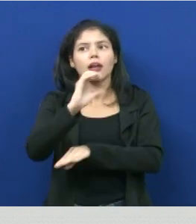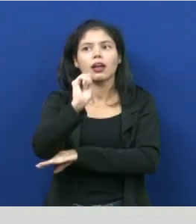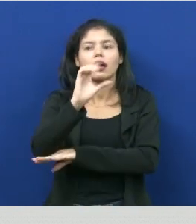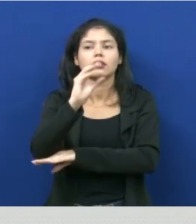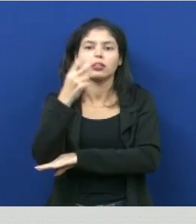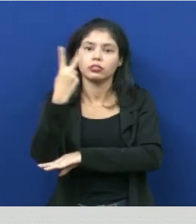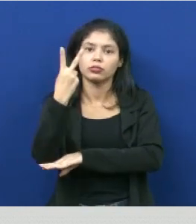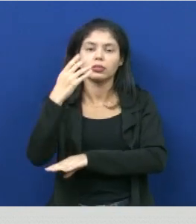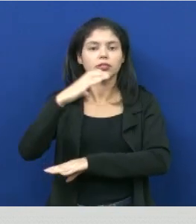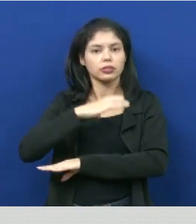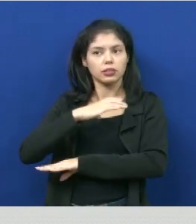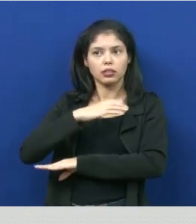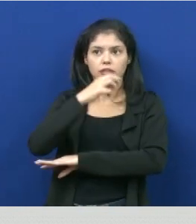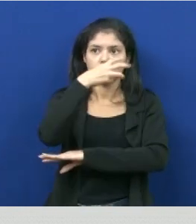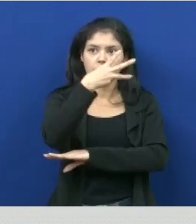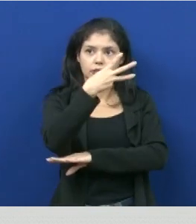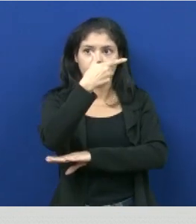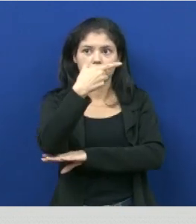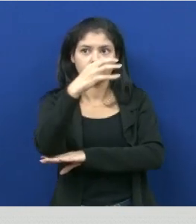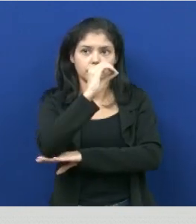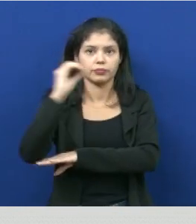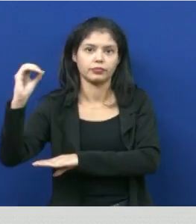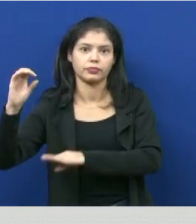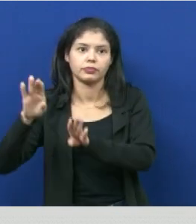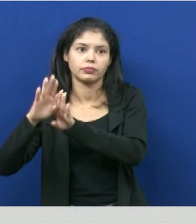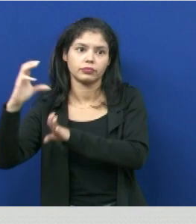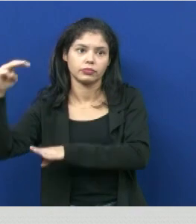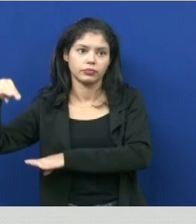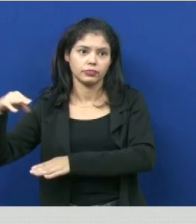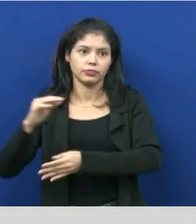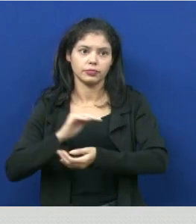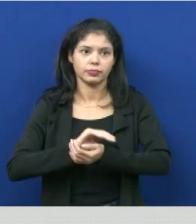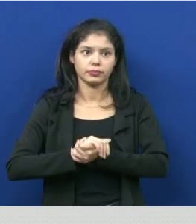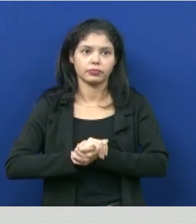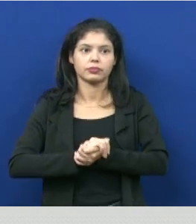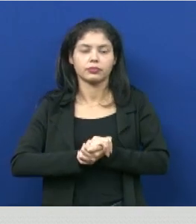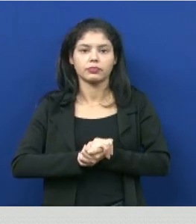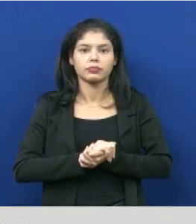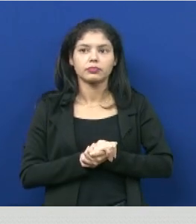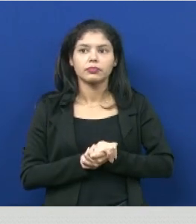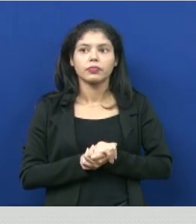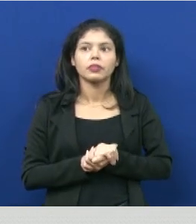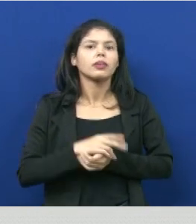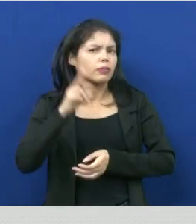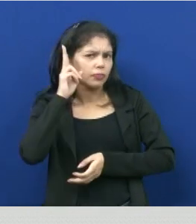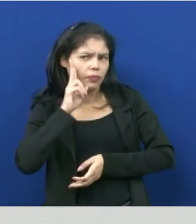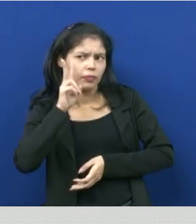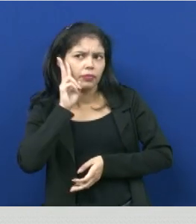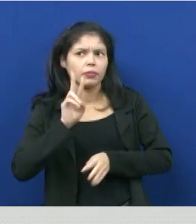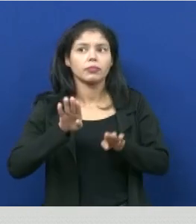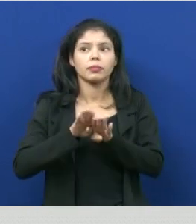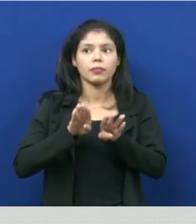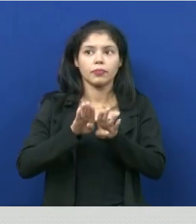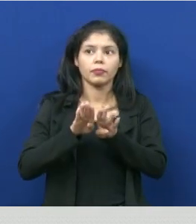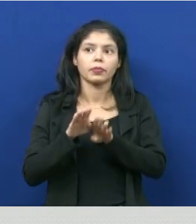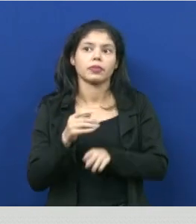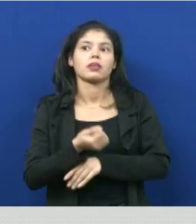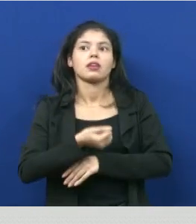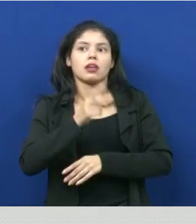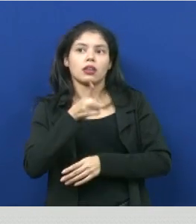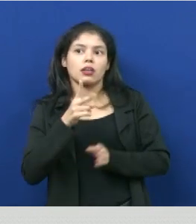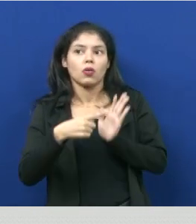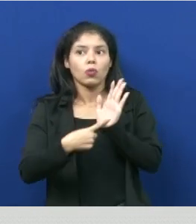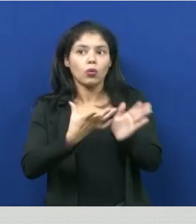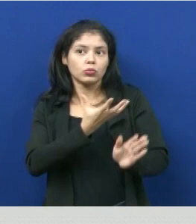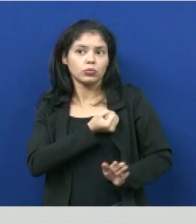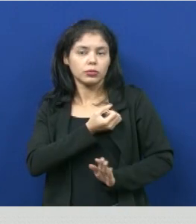fica 320 mil centímetros. Lembre-se, em escala, é necessário que o numerador, a